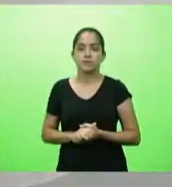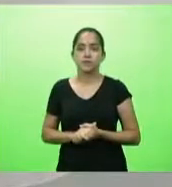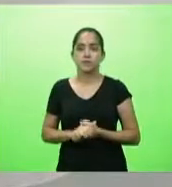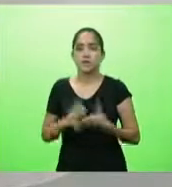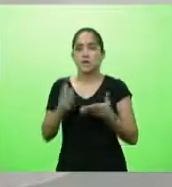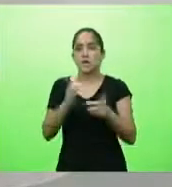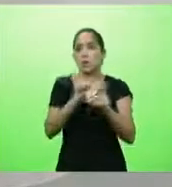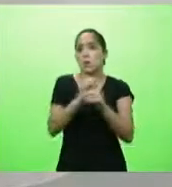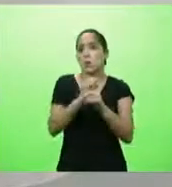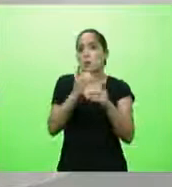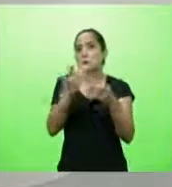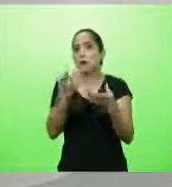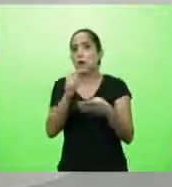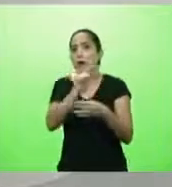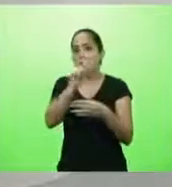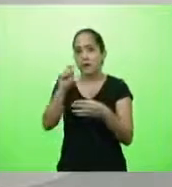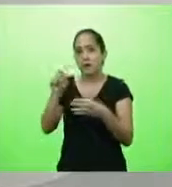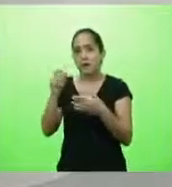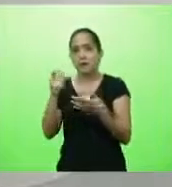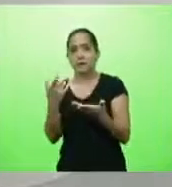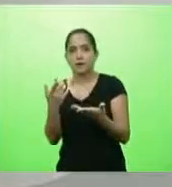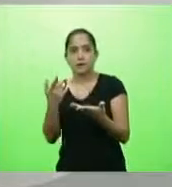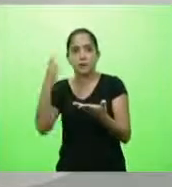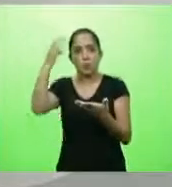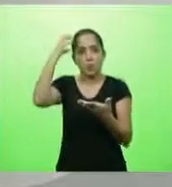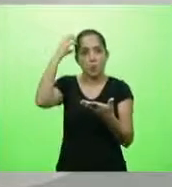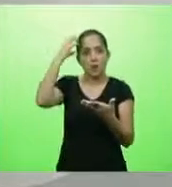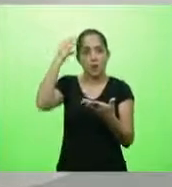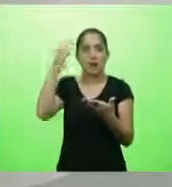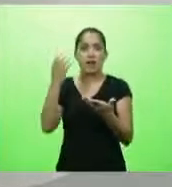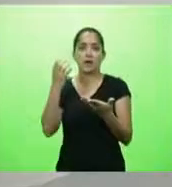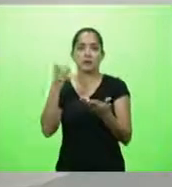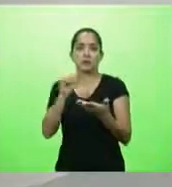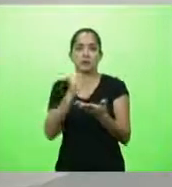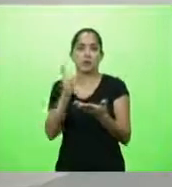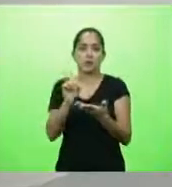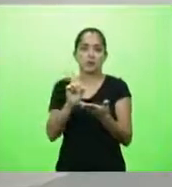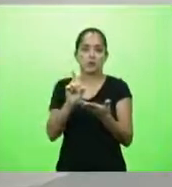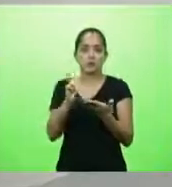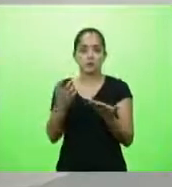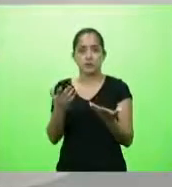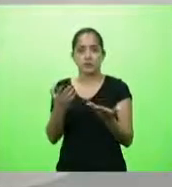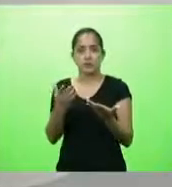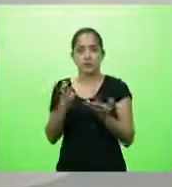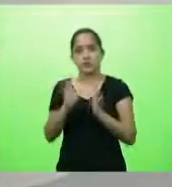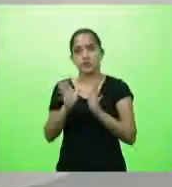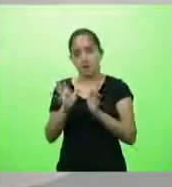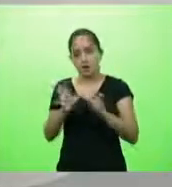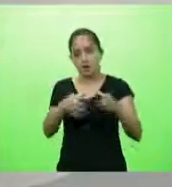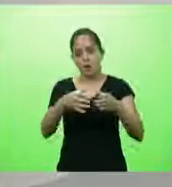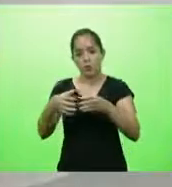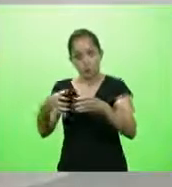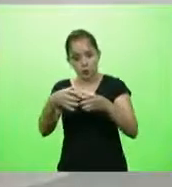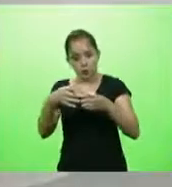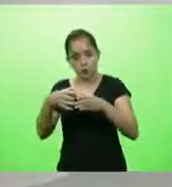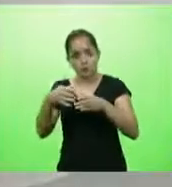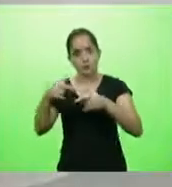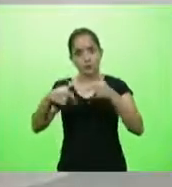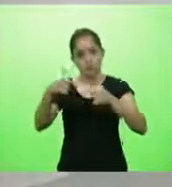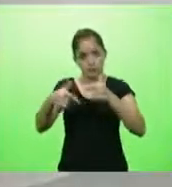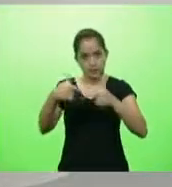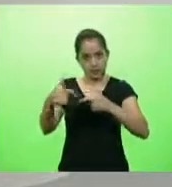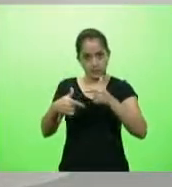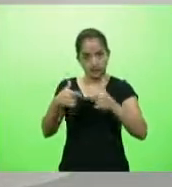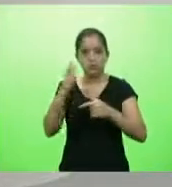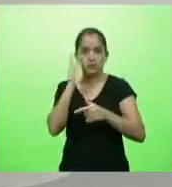encontrar quem foi o mais ou menos culpado, não é isso. Isso já há órgãos que estão tratando do